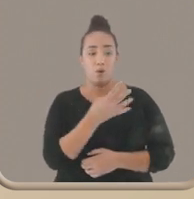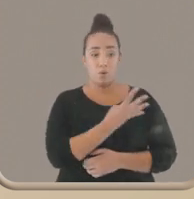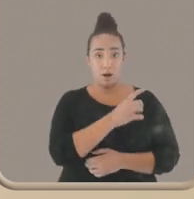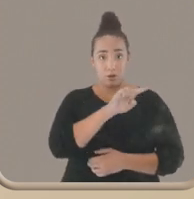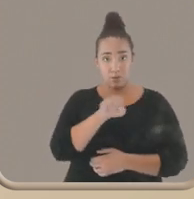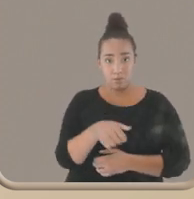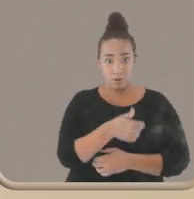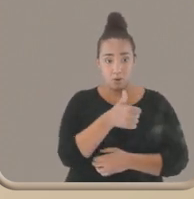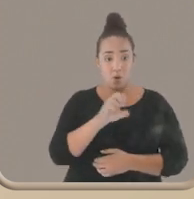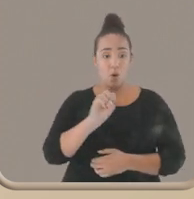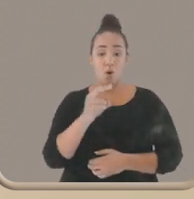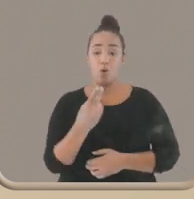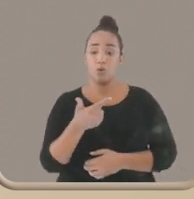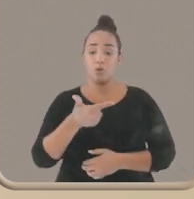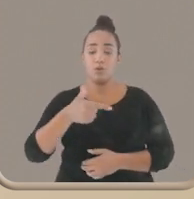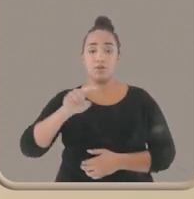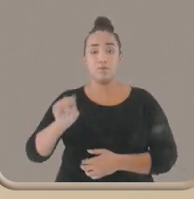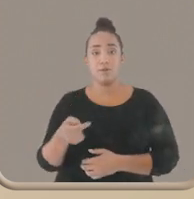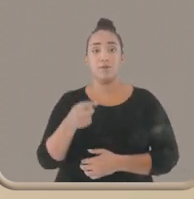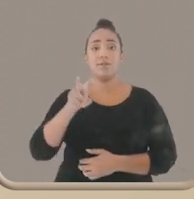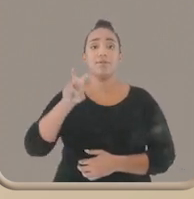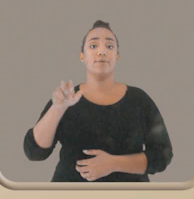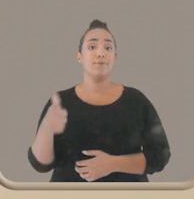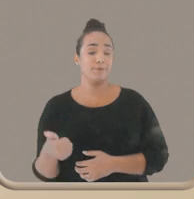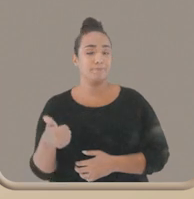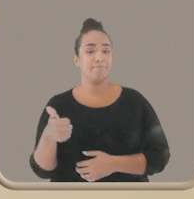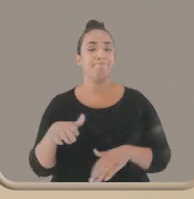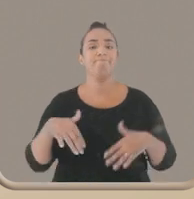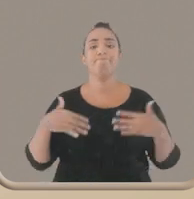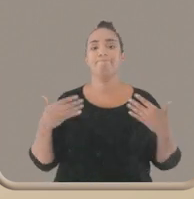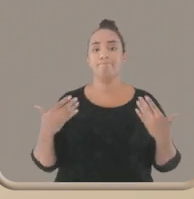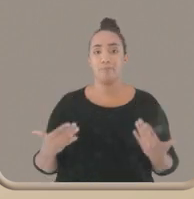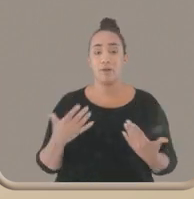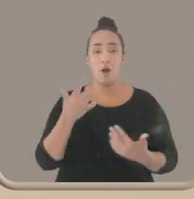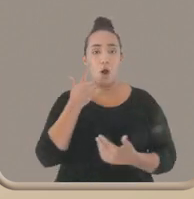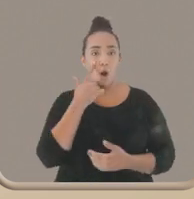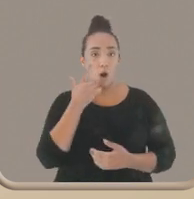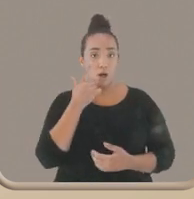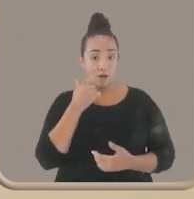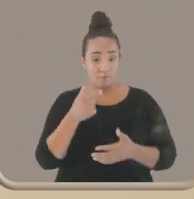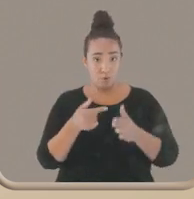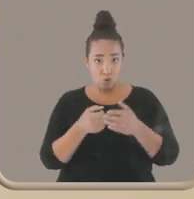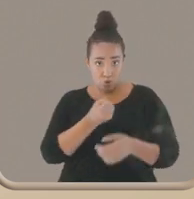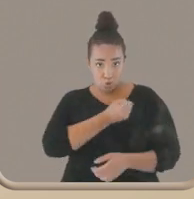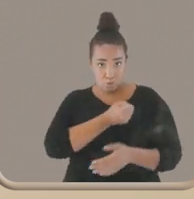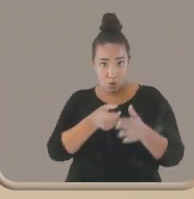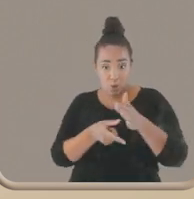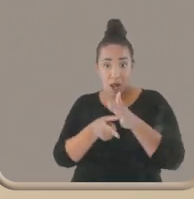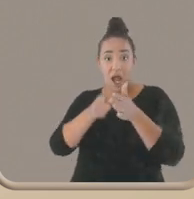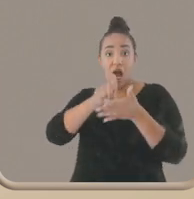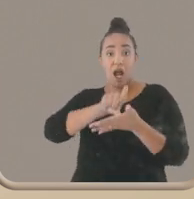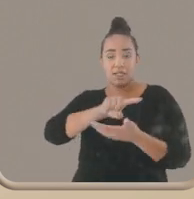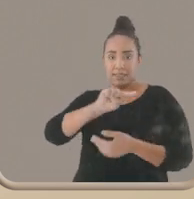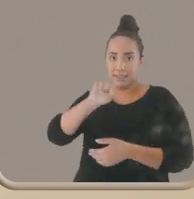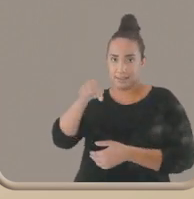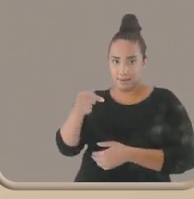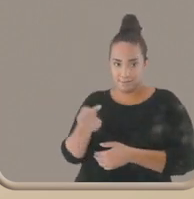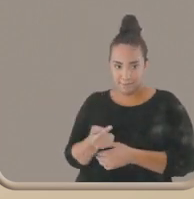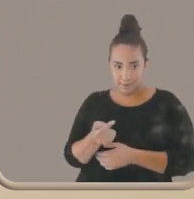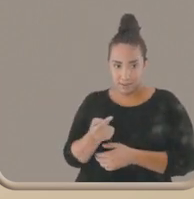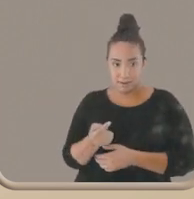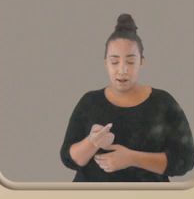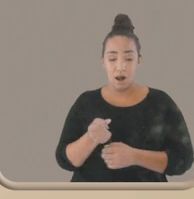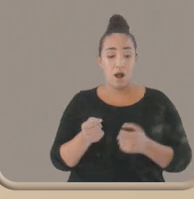maior? 4,1 ou 2,51? Nesse caso, basta eu olhar para a parte